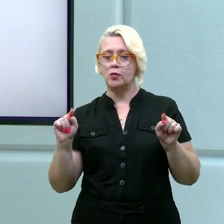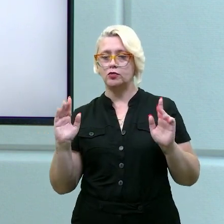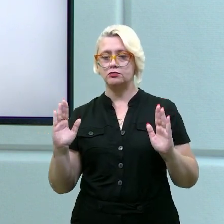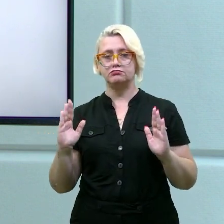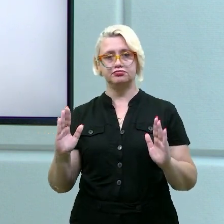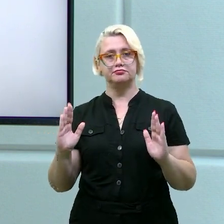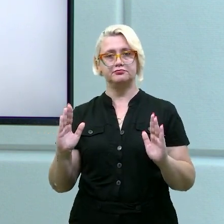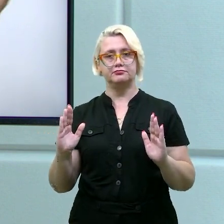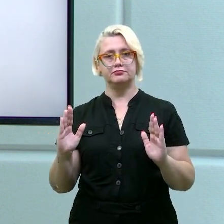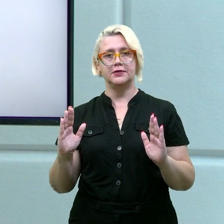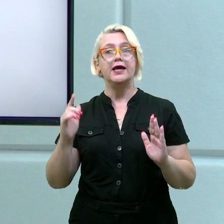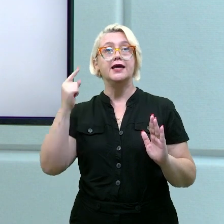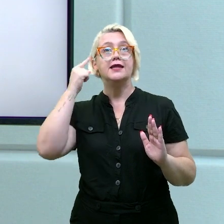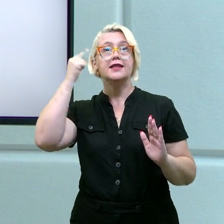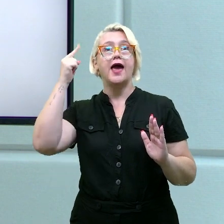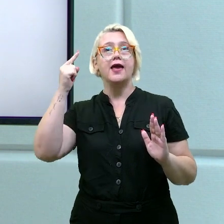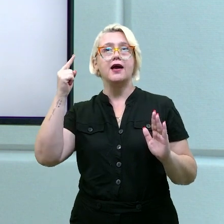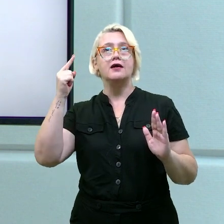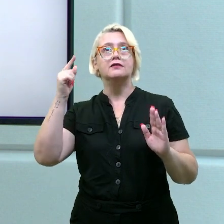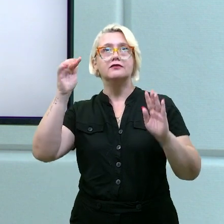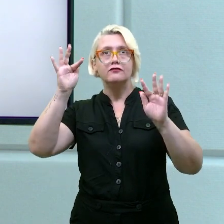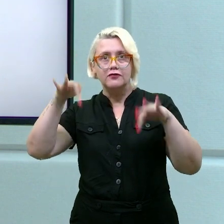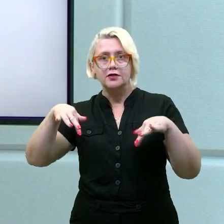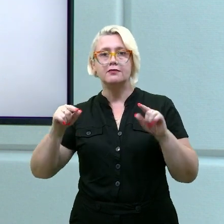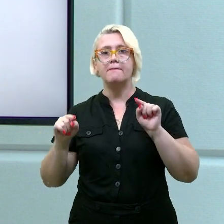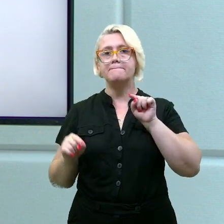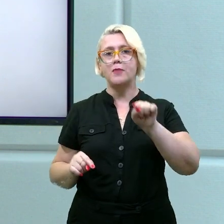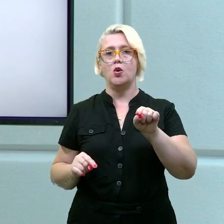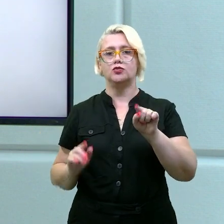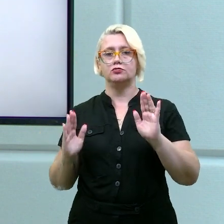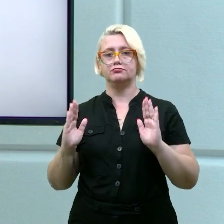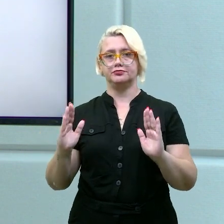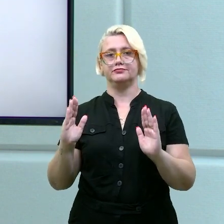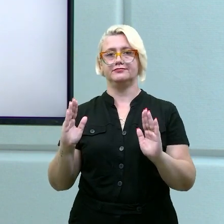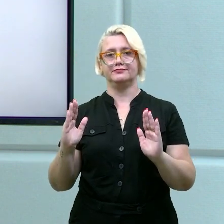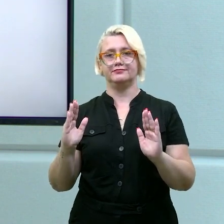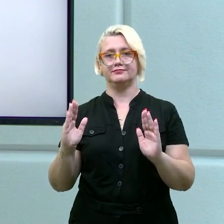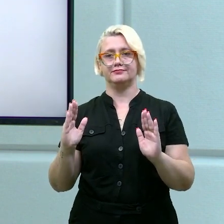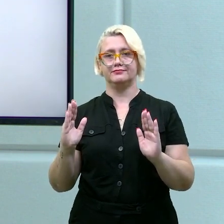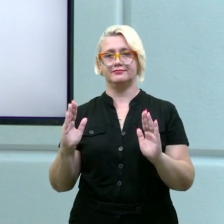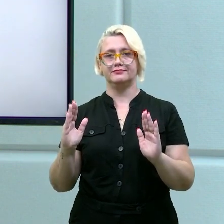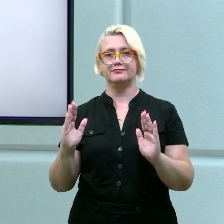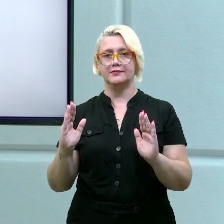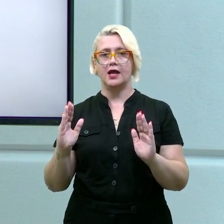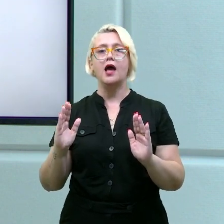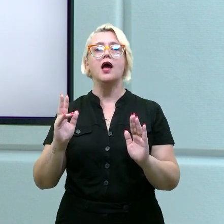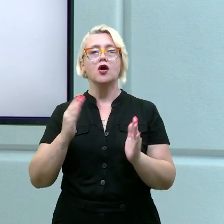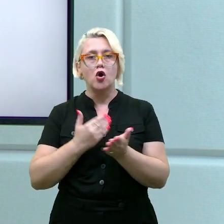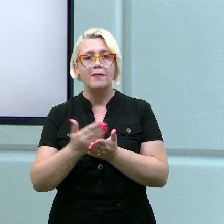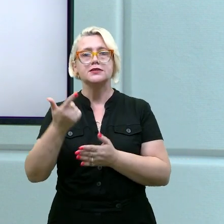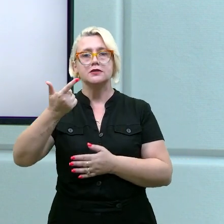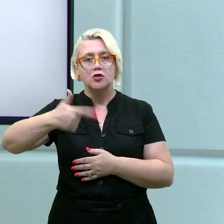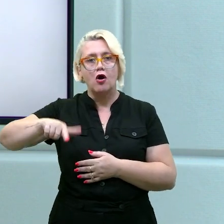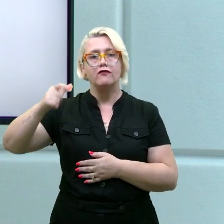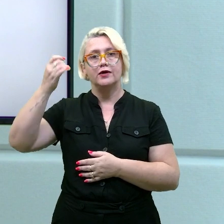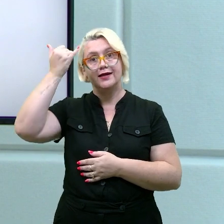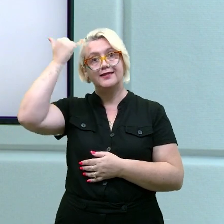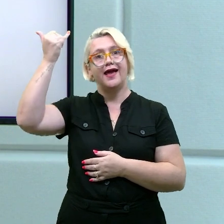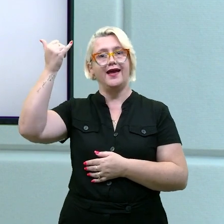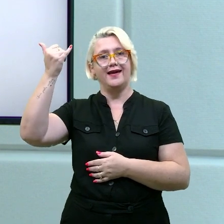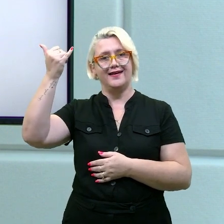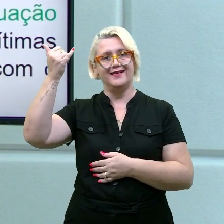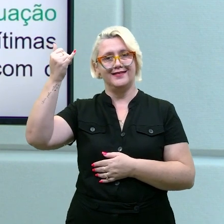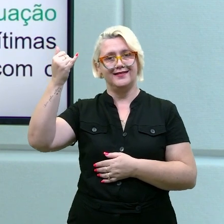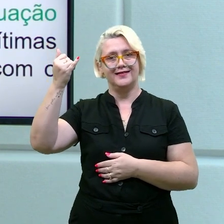fazendo isso. Cada ideia completa, você põe um ponto final para você partir para outra ideia. Viu só?